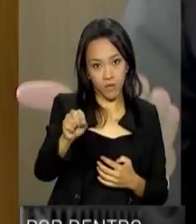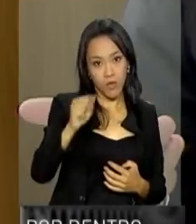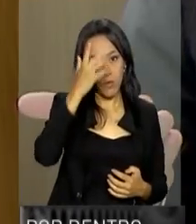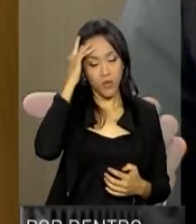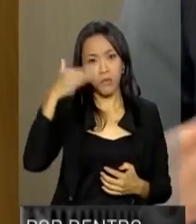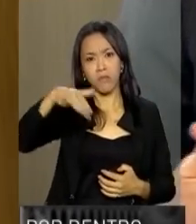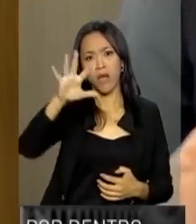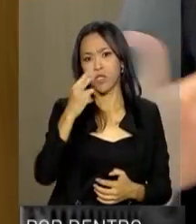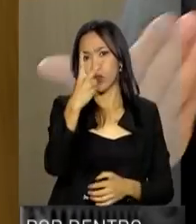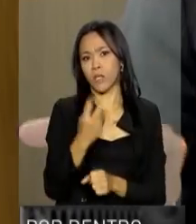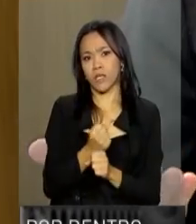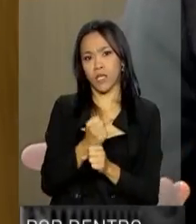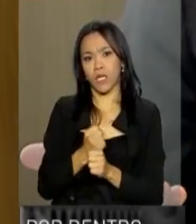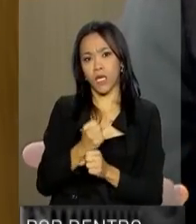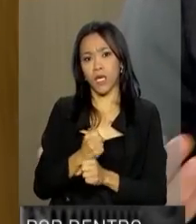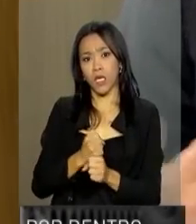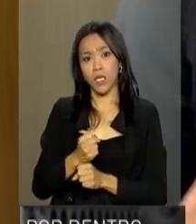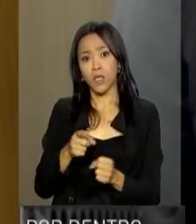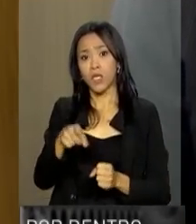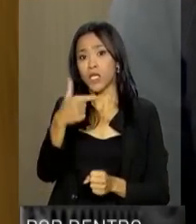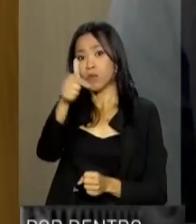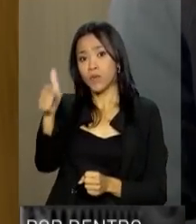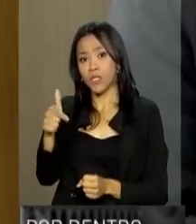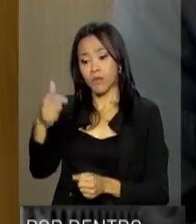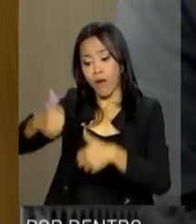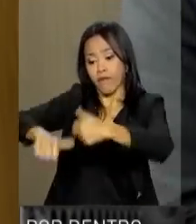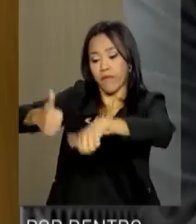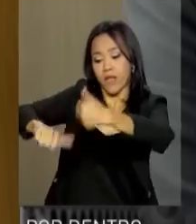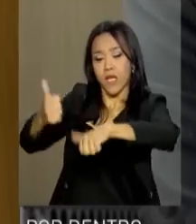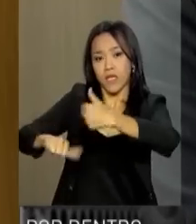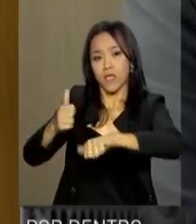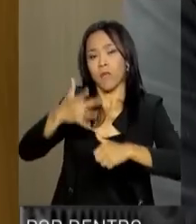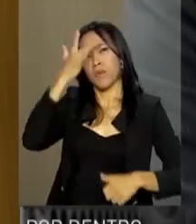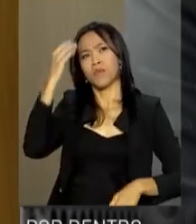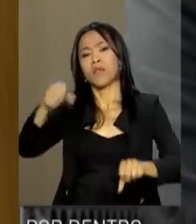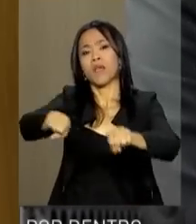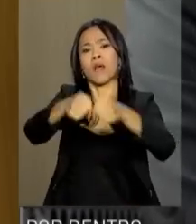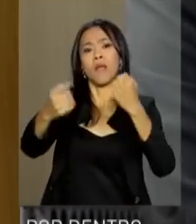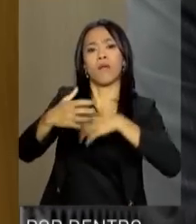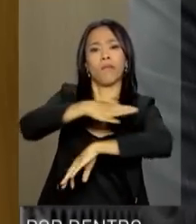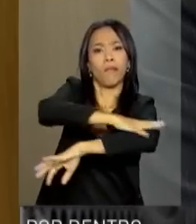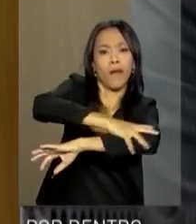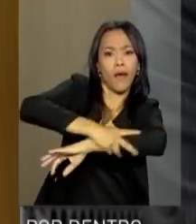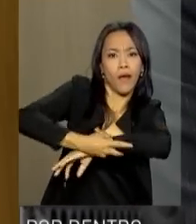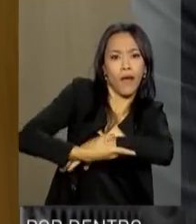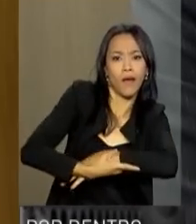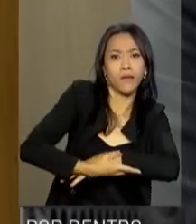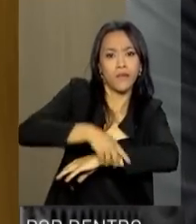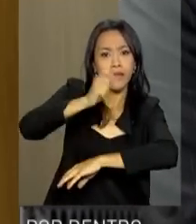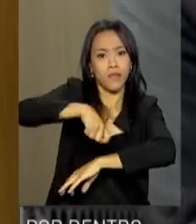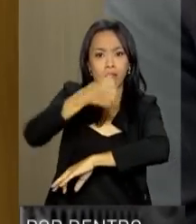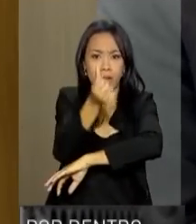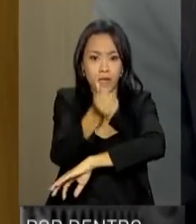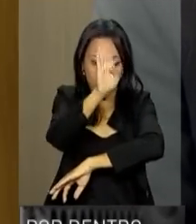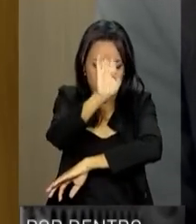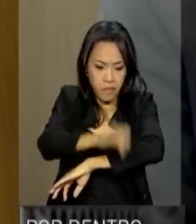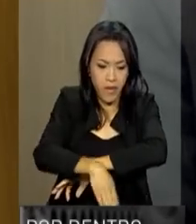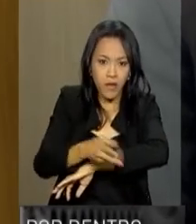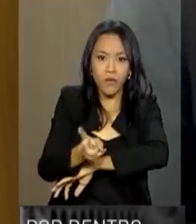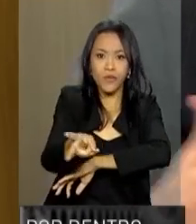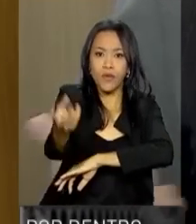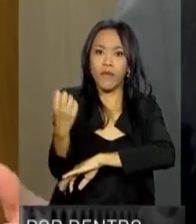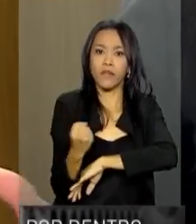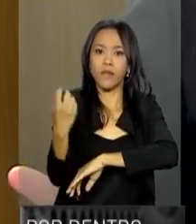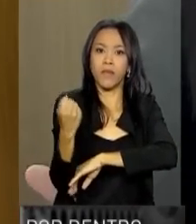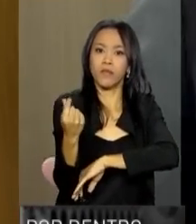dois anos sem revisão do auxílio doença pessoas que quebrar um braço que em seis meses estavam bem continuavam recebendo auxílio doença